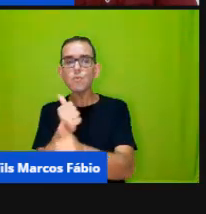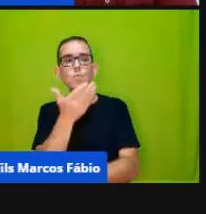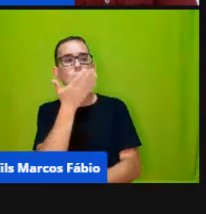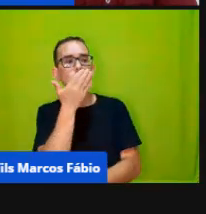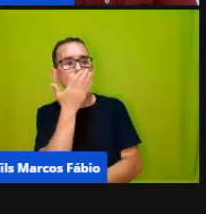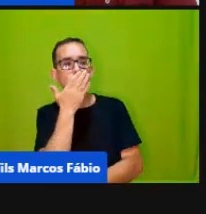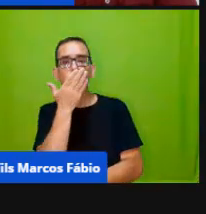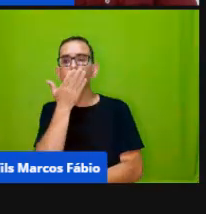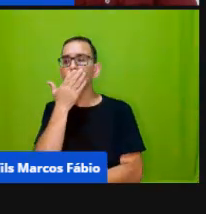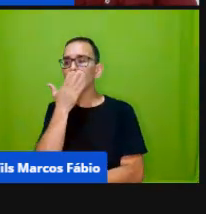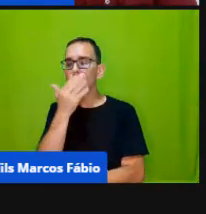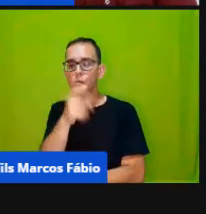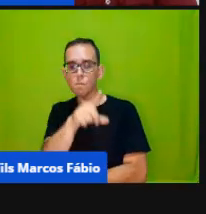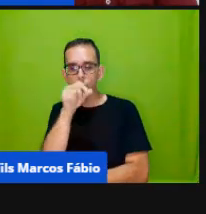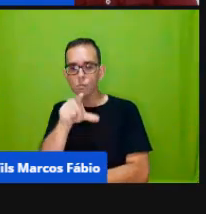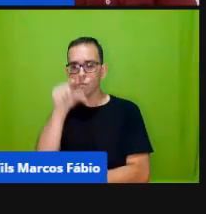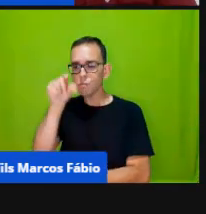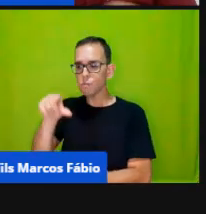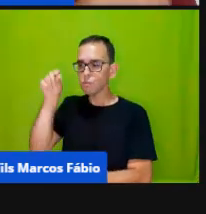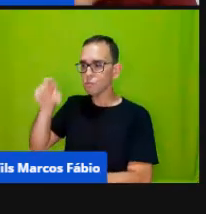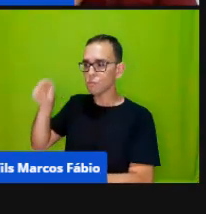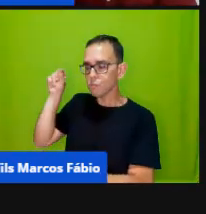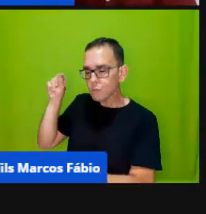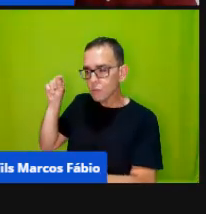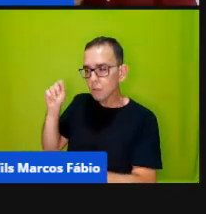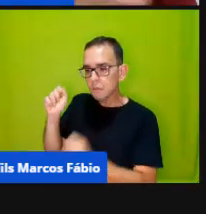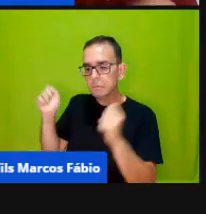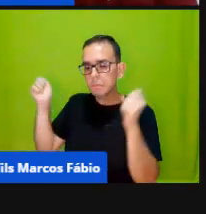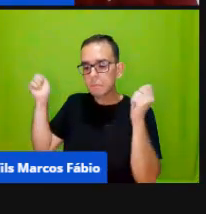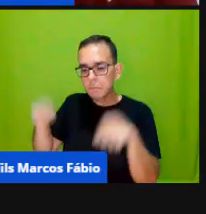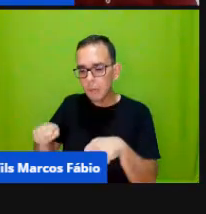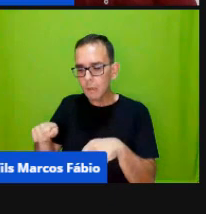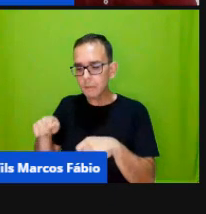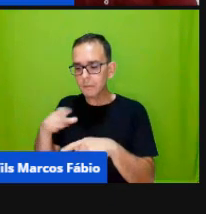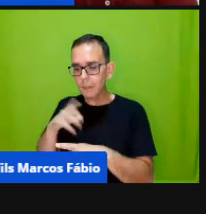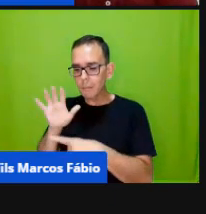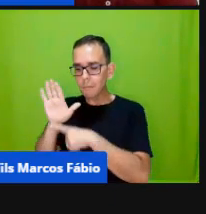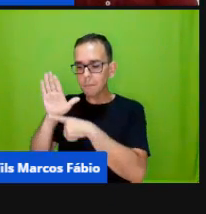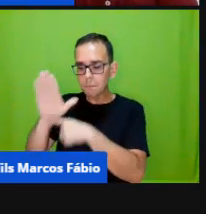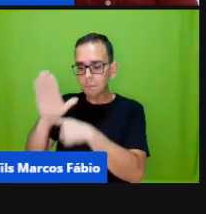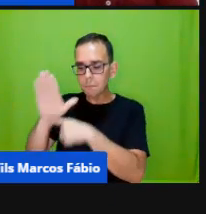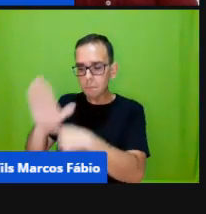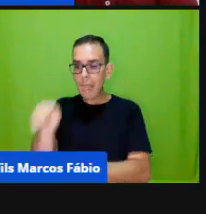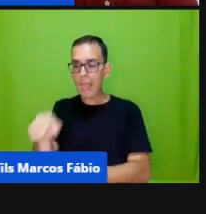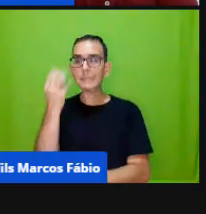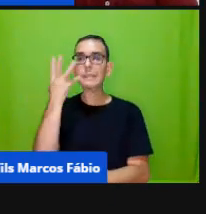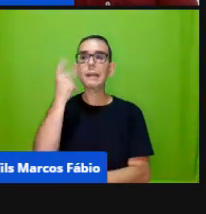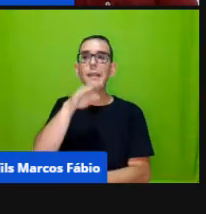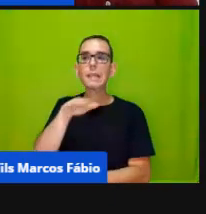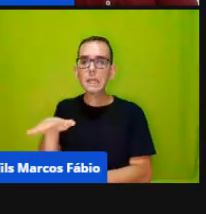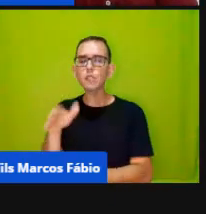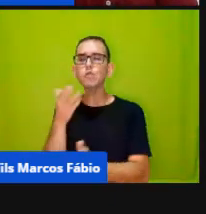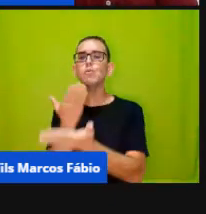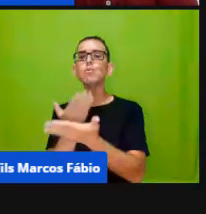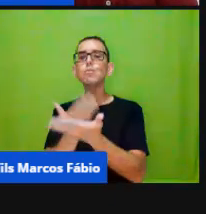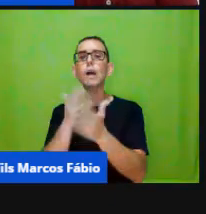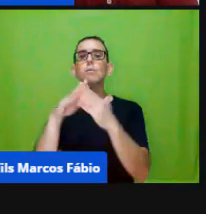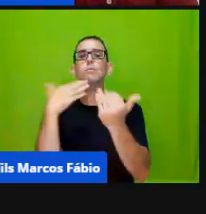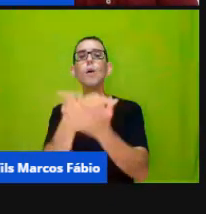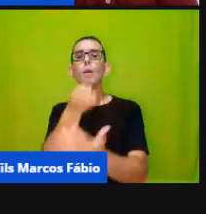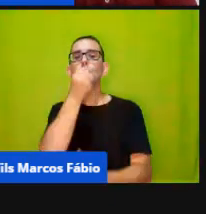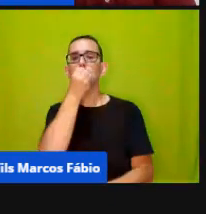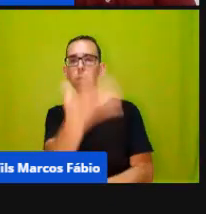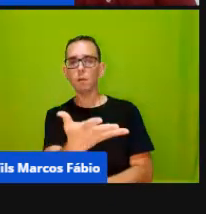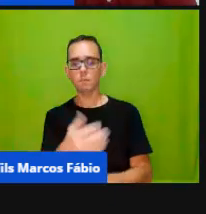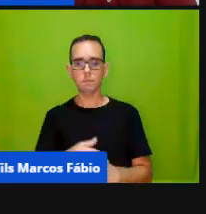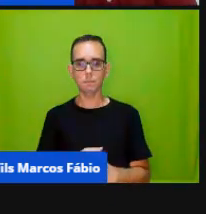da seletiva natural, proporcionava a essa menina, a esse menino, estudar num colégio bom. Ah,